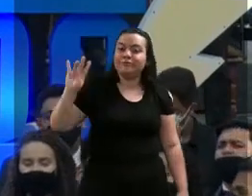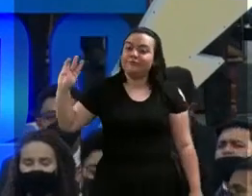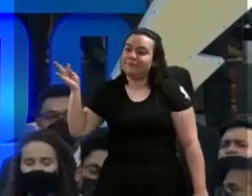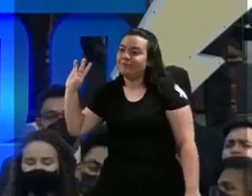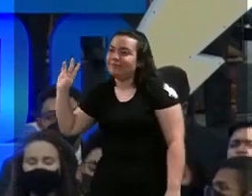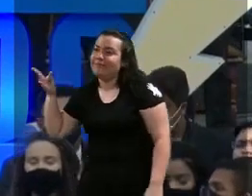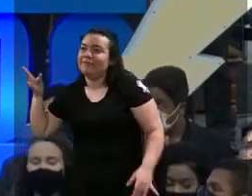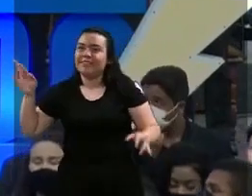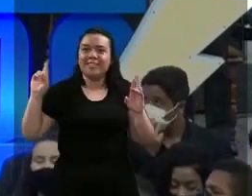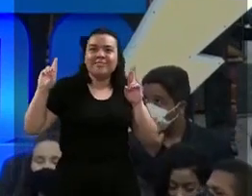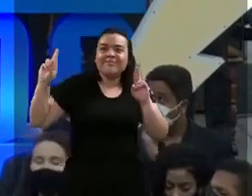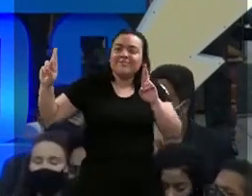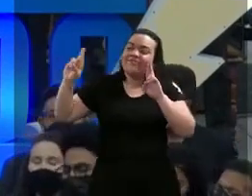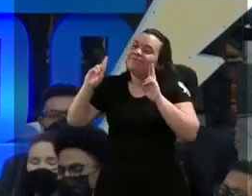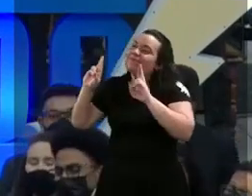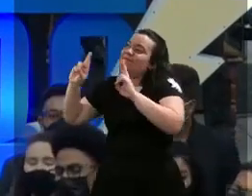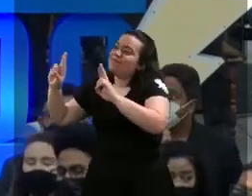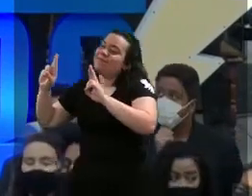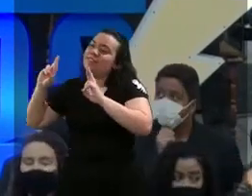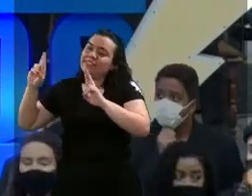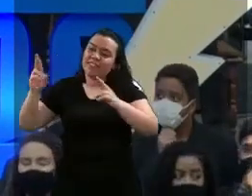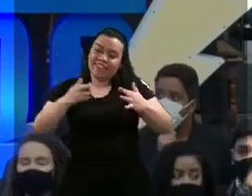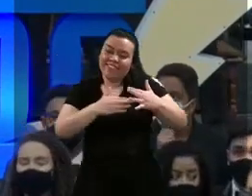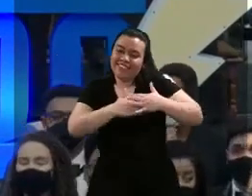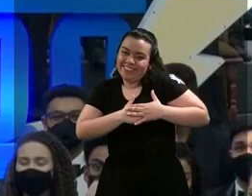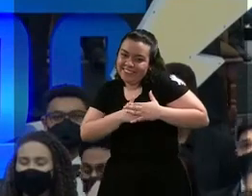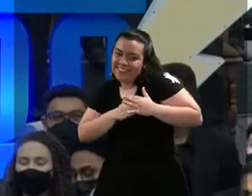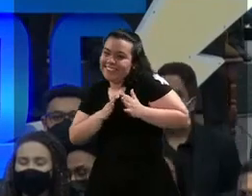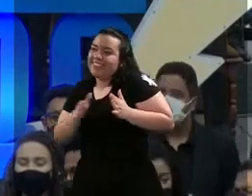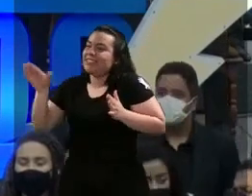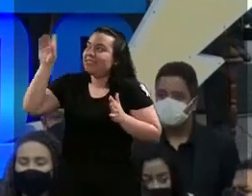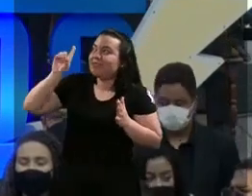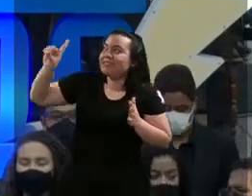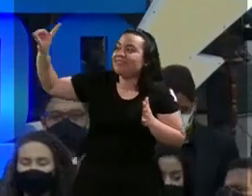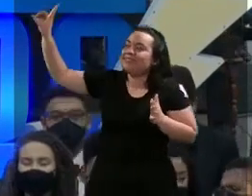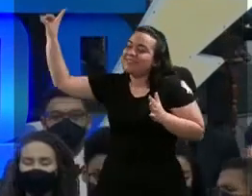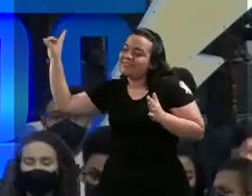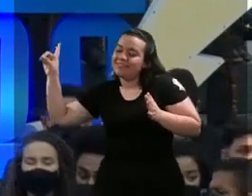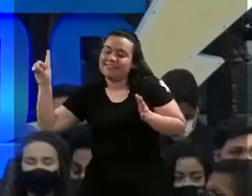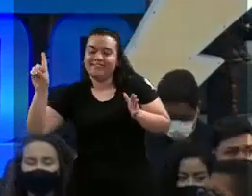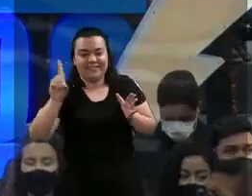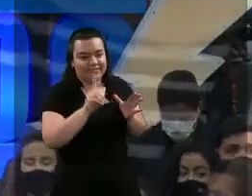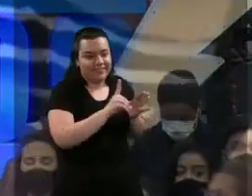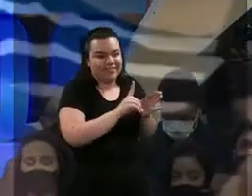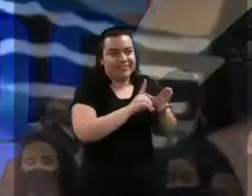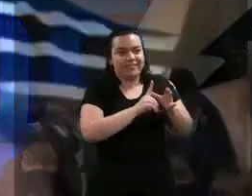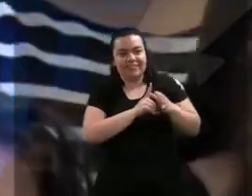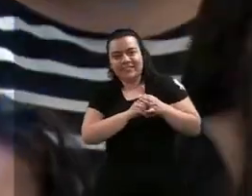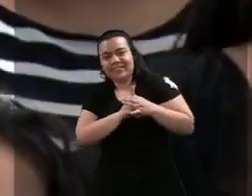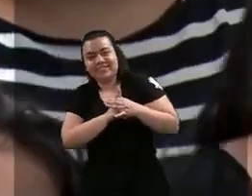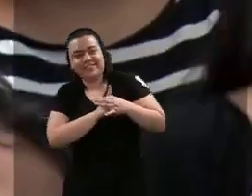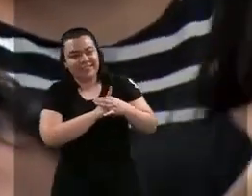eu abro a minha casa. Pode morar aqui,